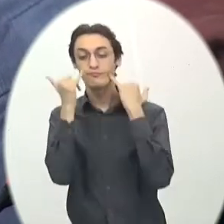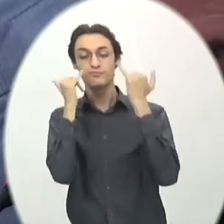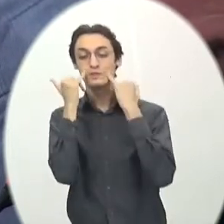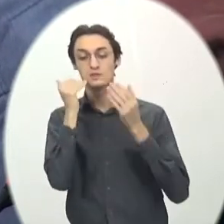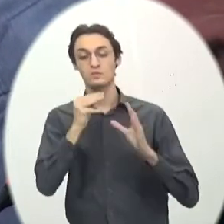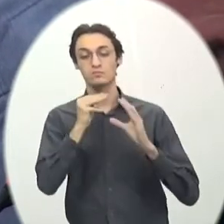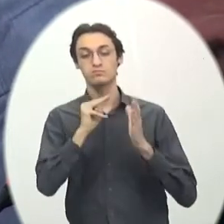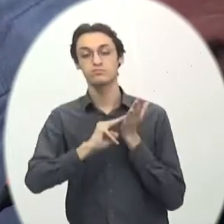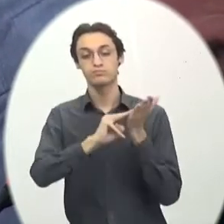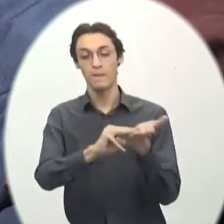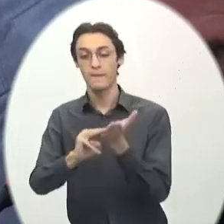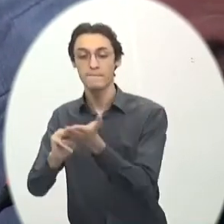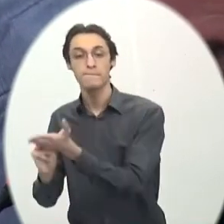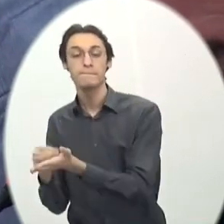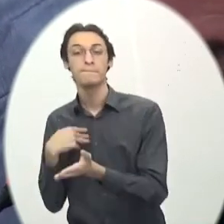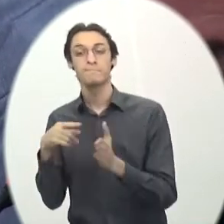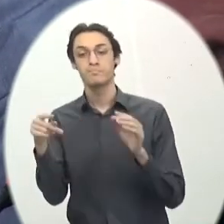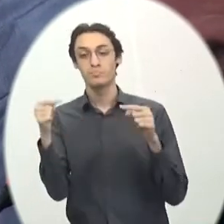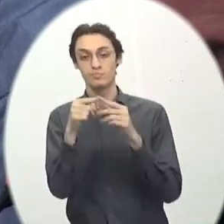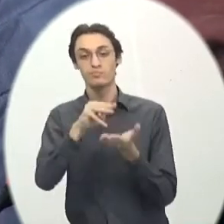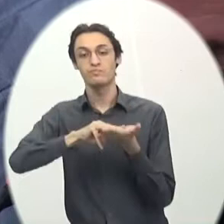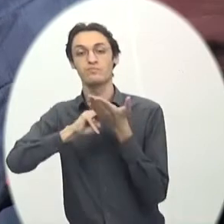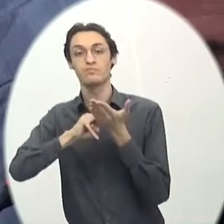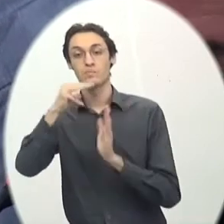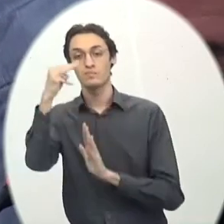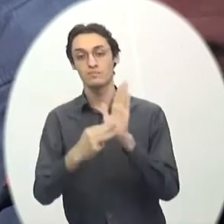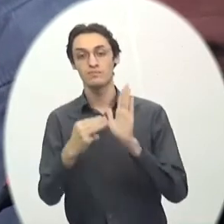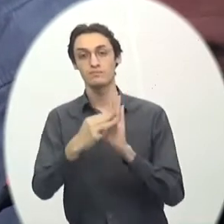conforme depreende-se do memorando número